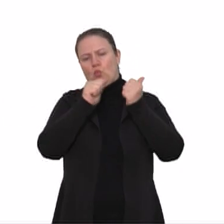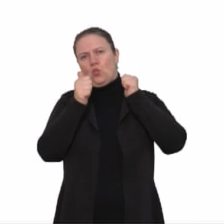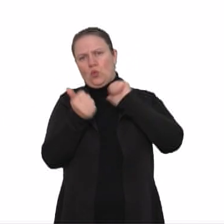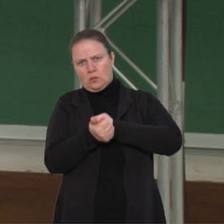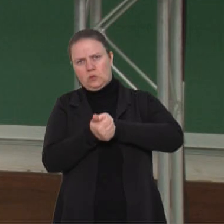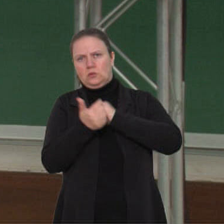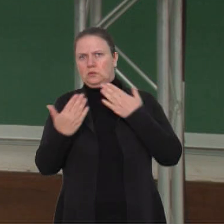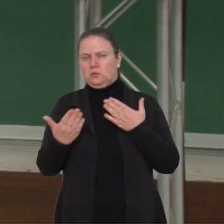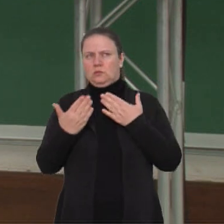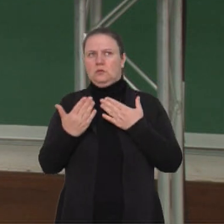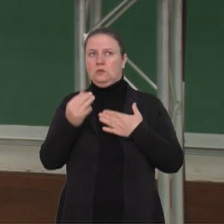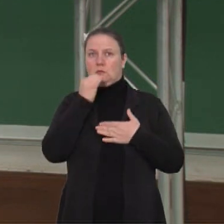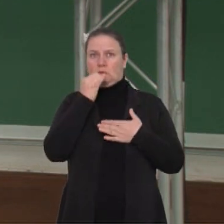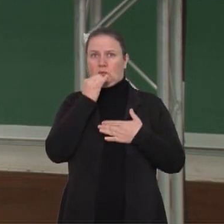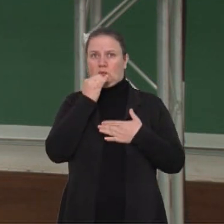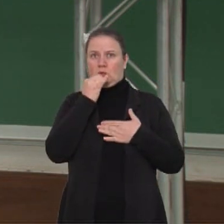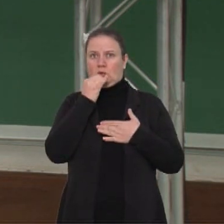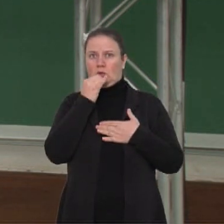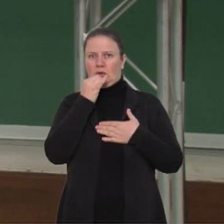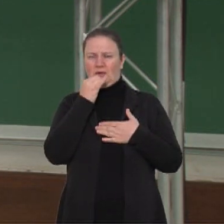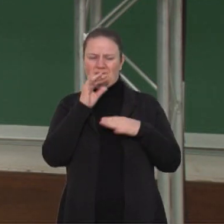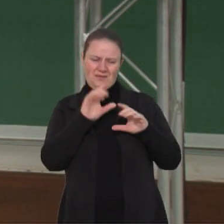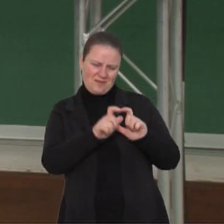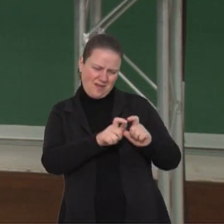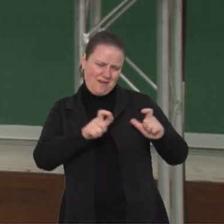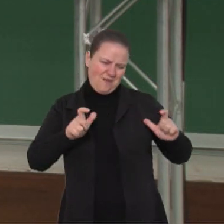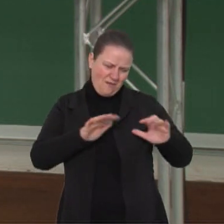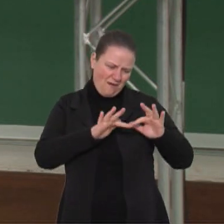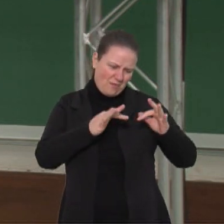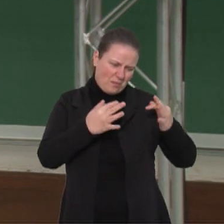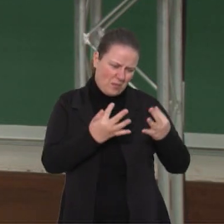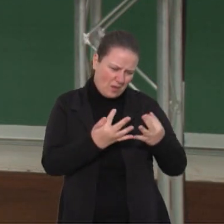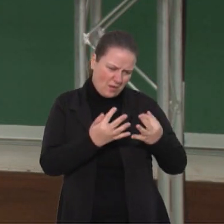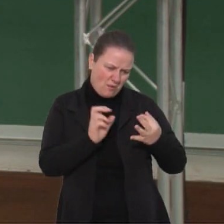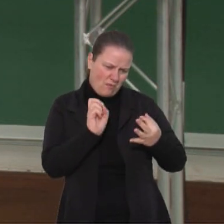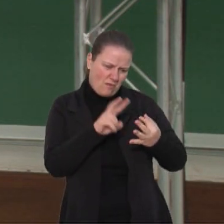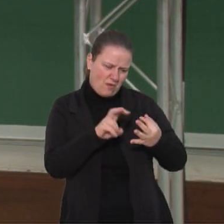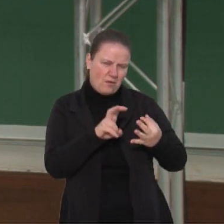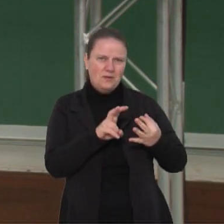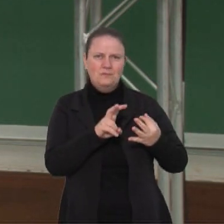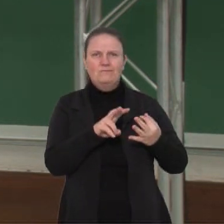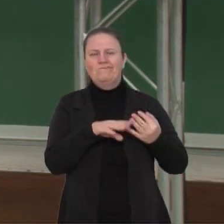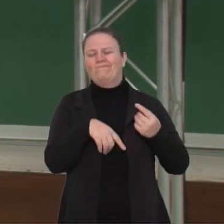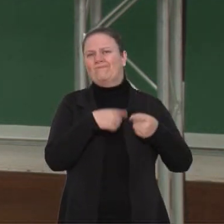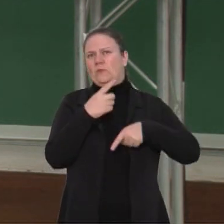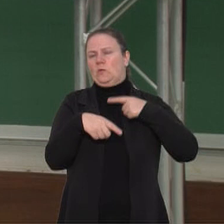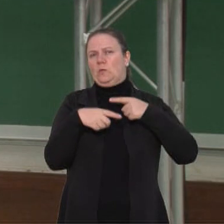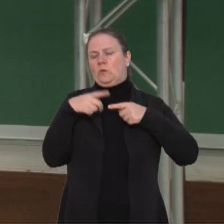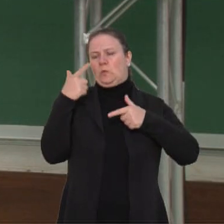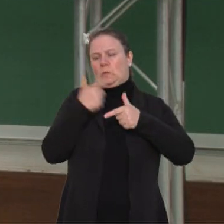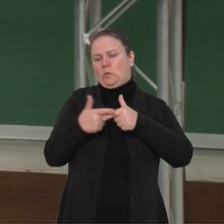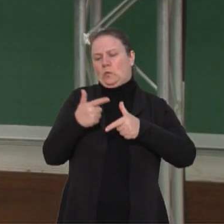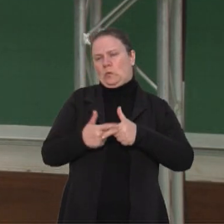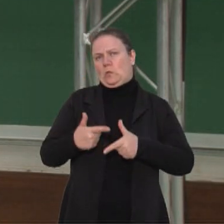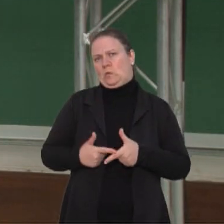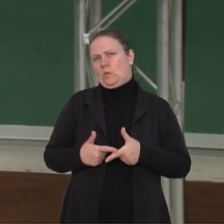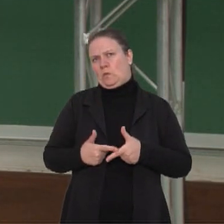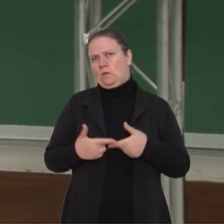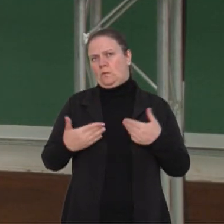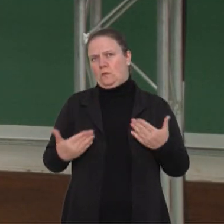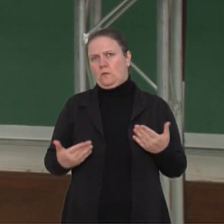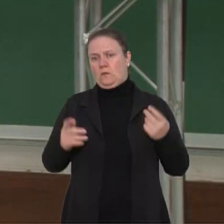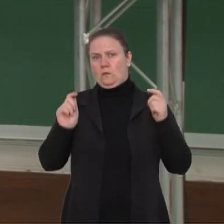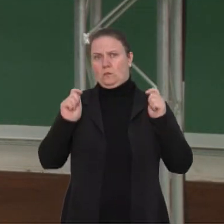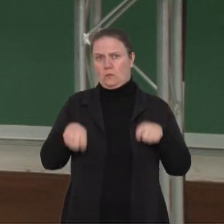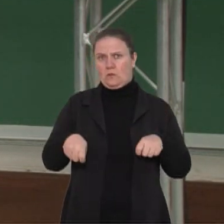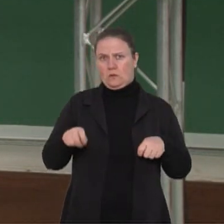exemplo, grande família, eu vou ter um problema de concordância. Grande família